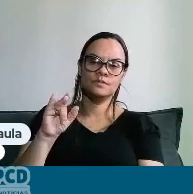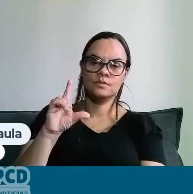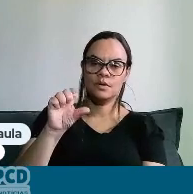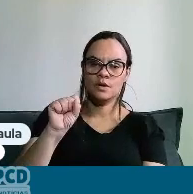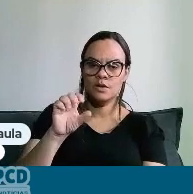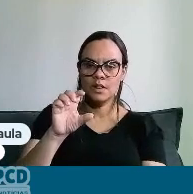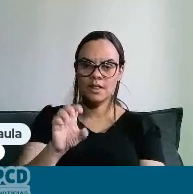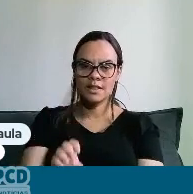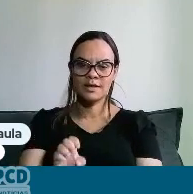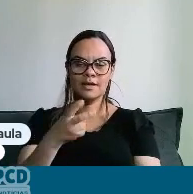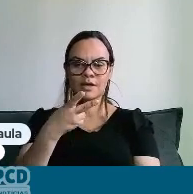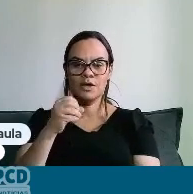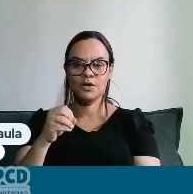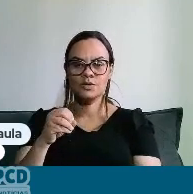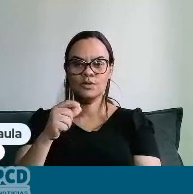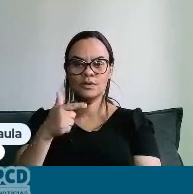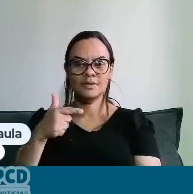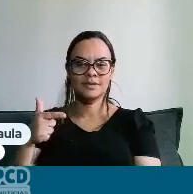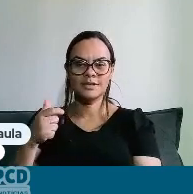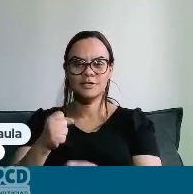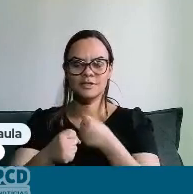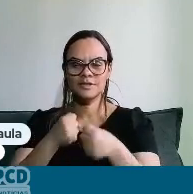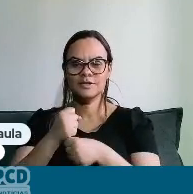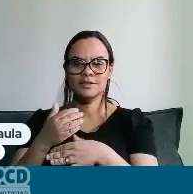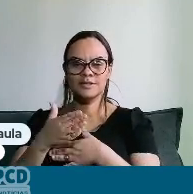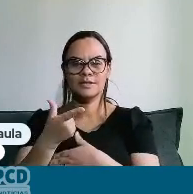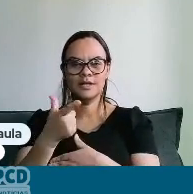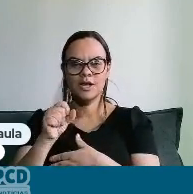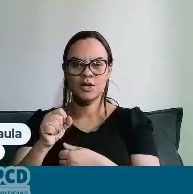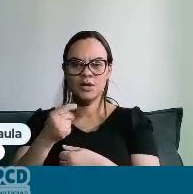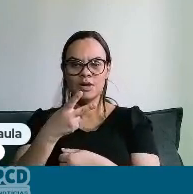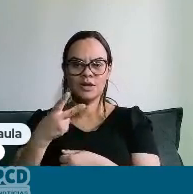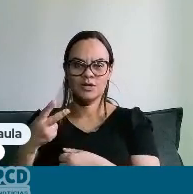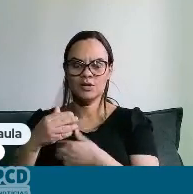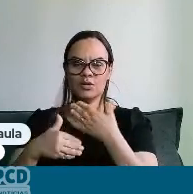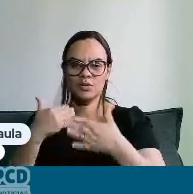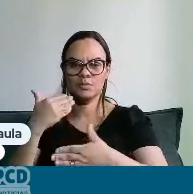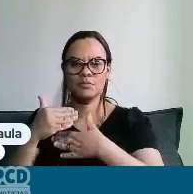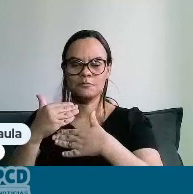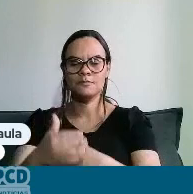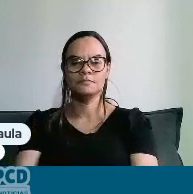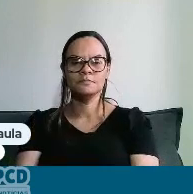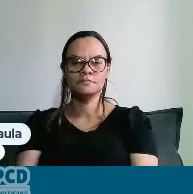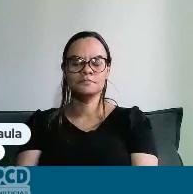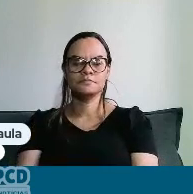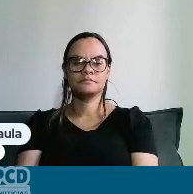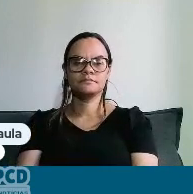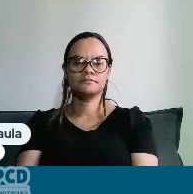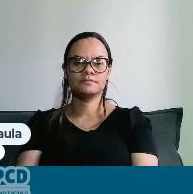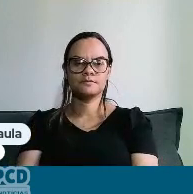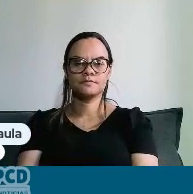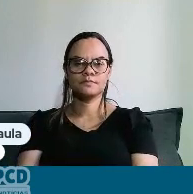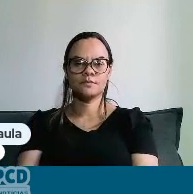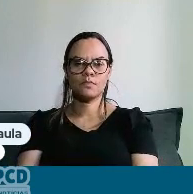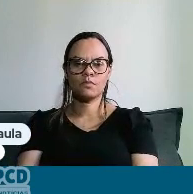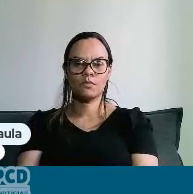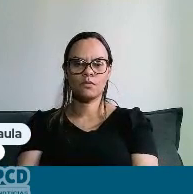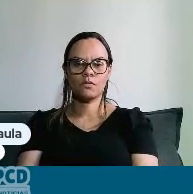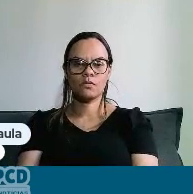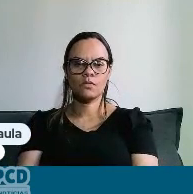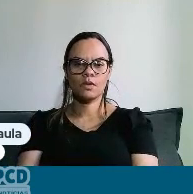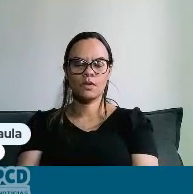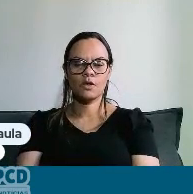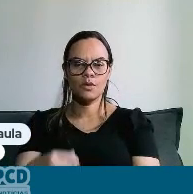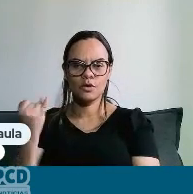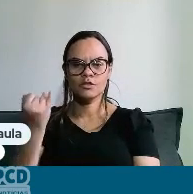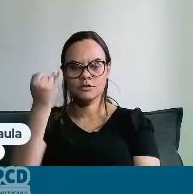anos, você consegue fazer com que esse paciente precise em 10, 12 anos de um procedimento dialítico, ou quiçá não precise. Né? Então, por isso a